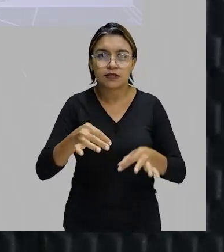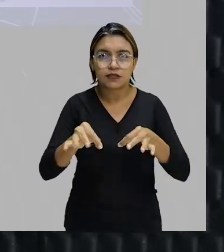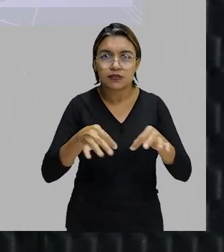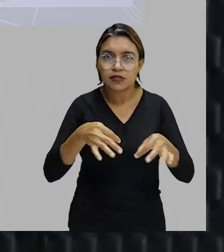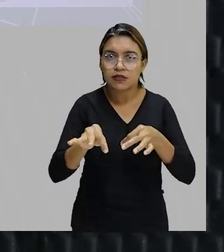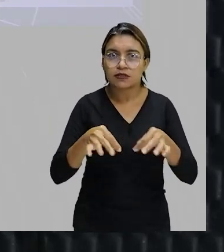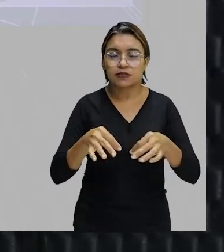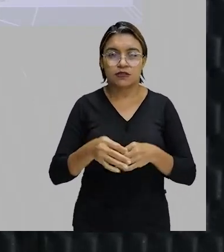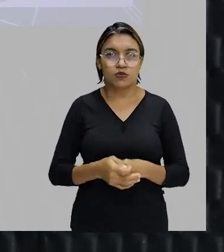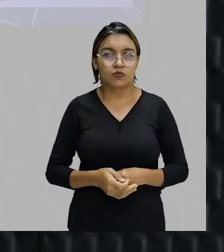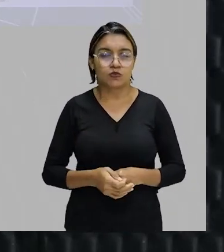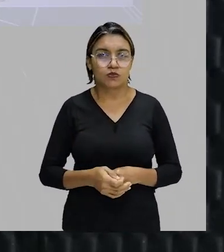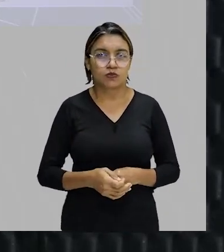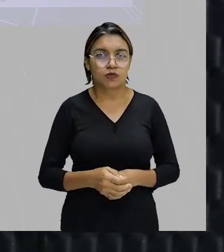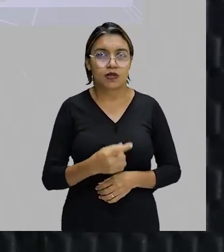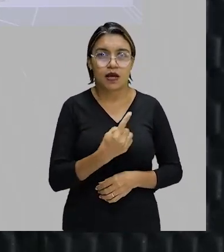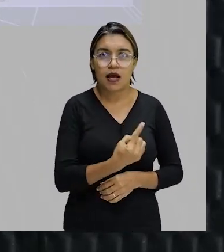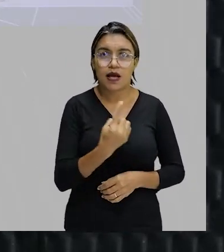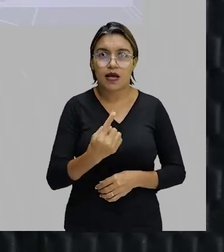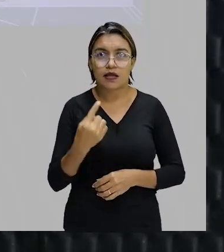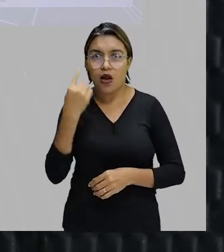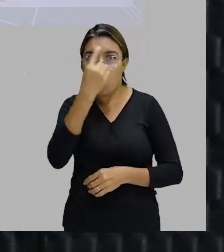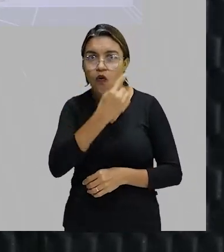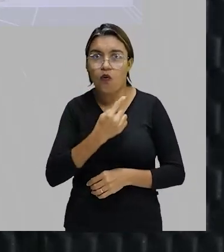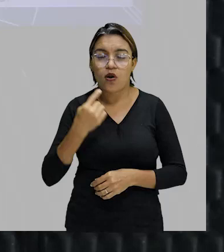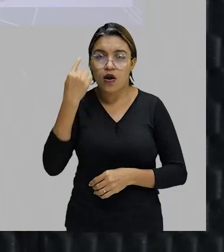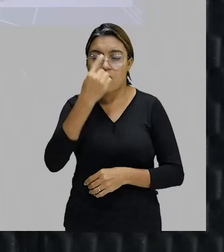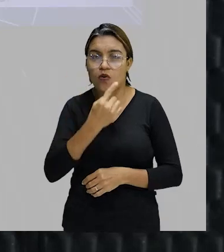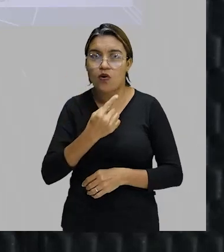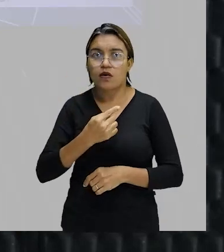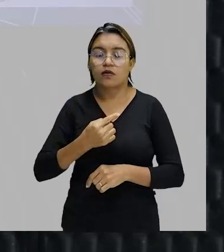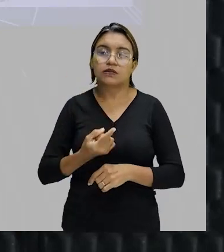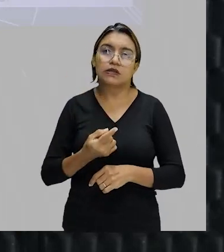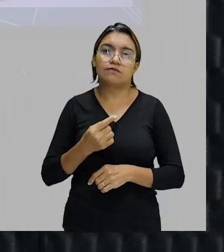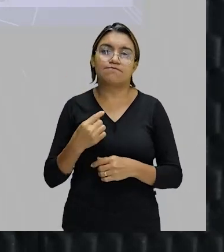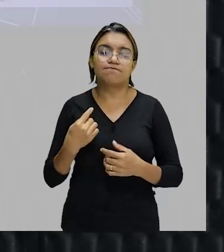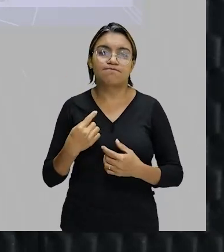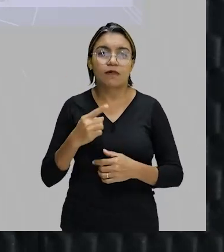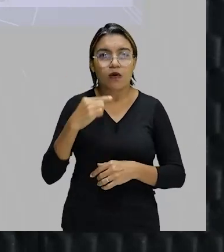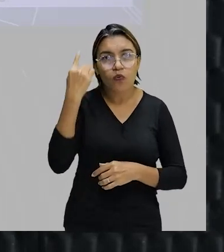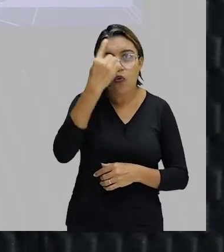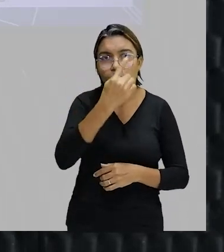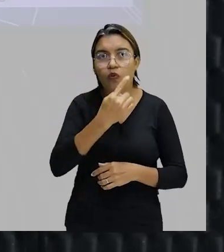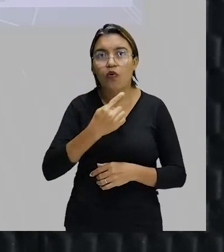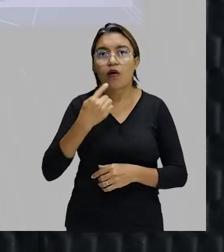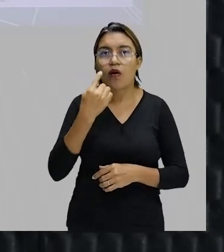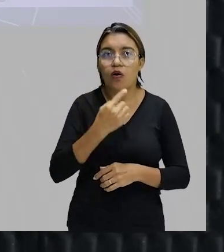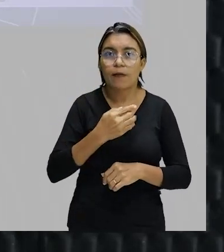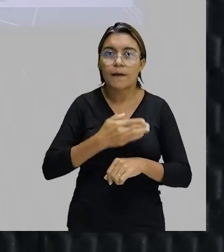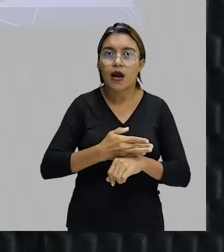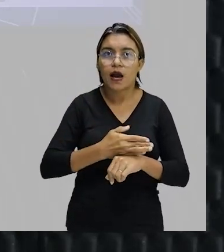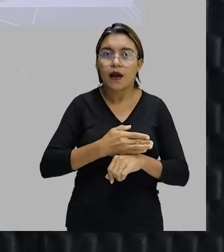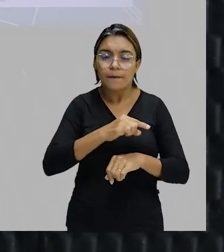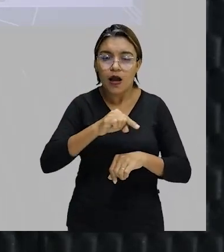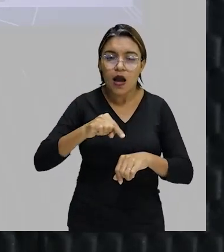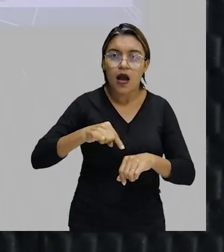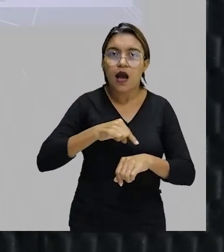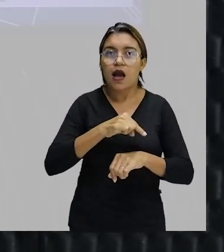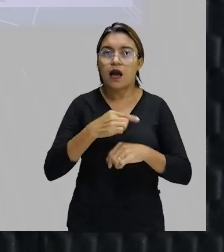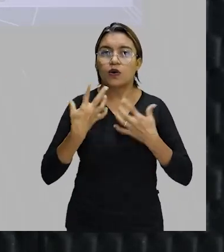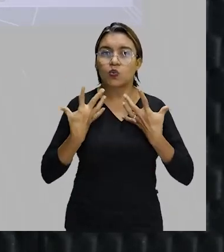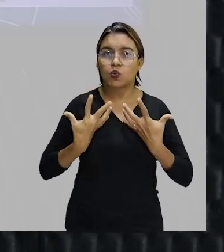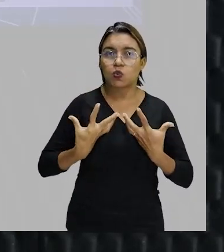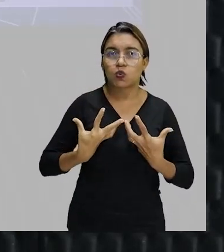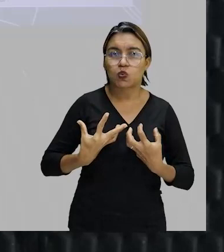hora. Quando vai passando o tempo no decorrer do dia, você vai ficando mais cansado, mais disperso. O que pode acontecer? A tua